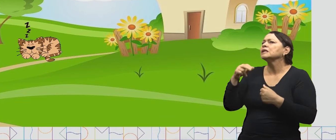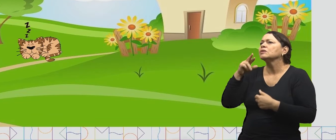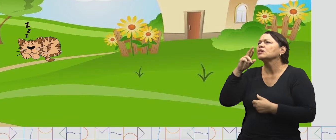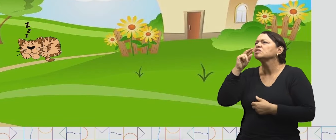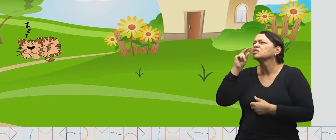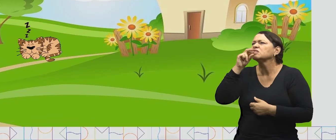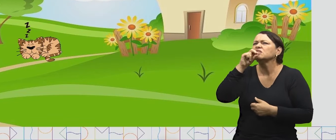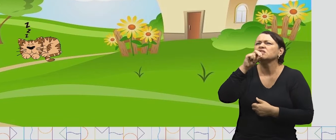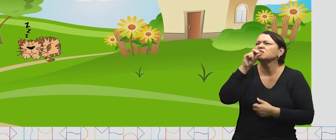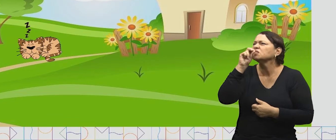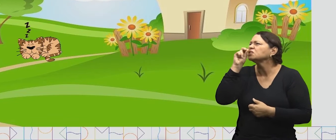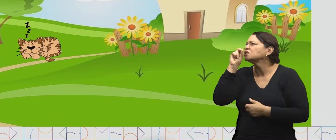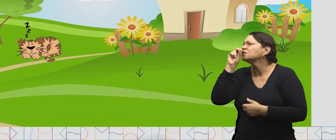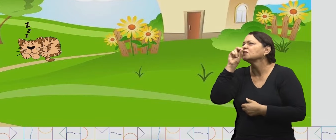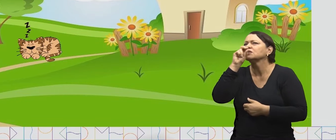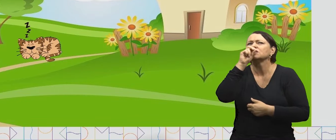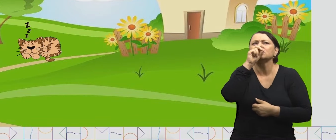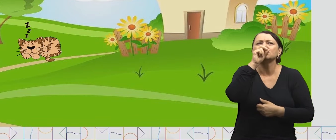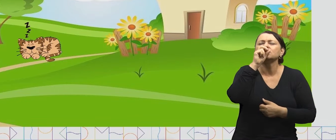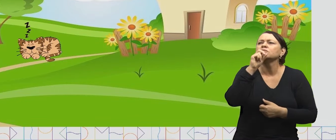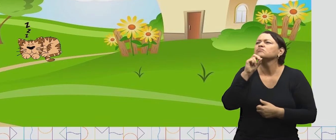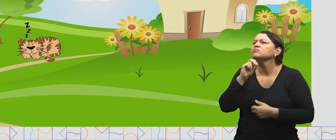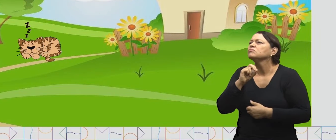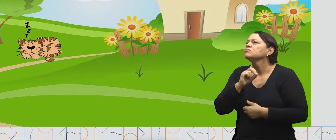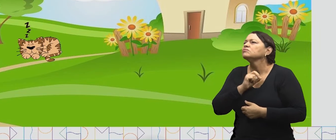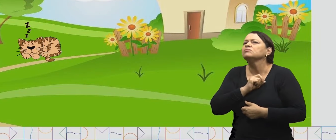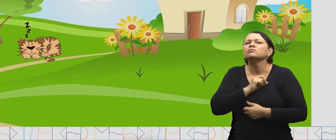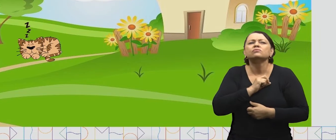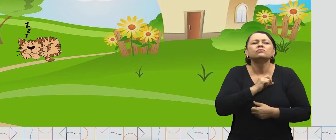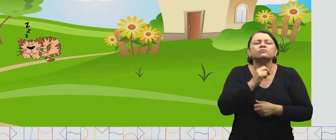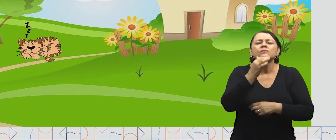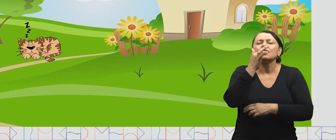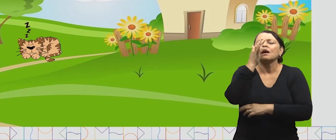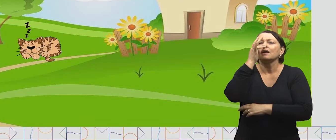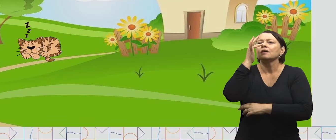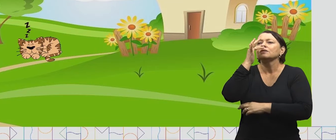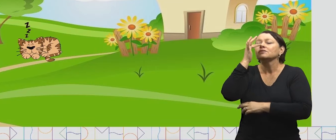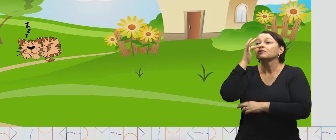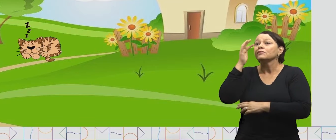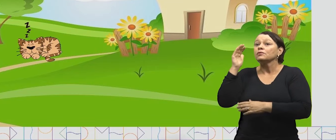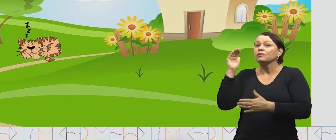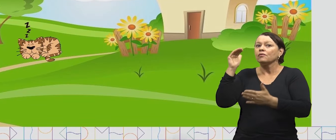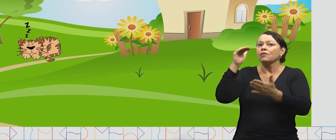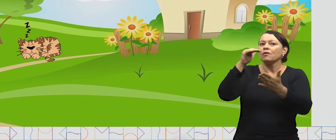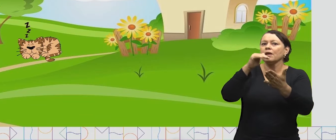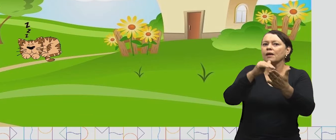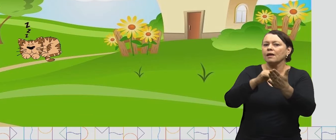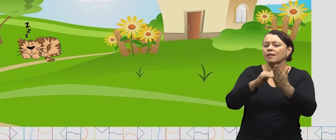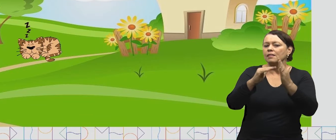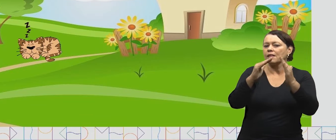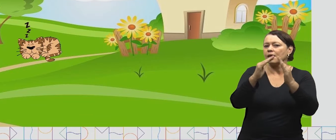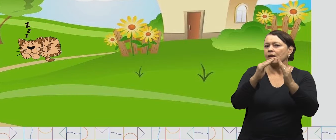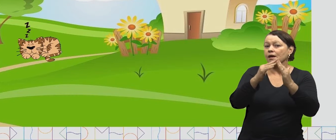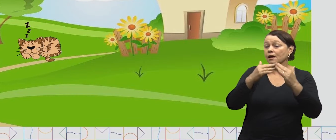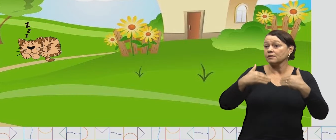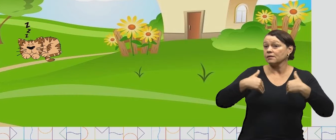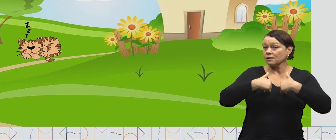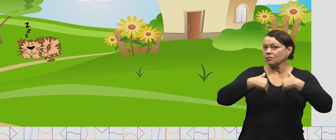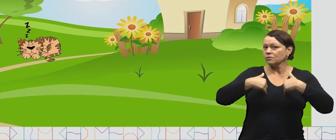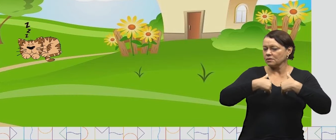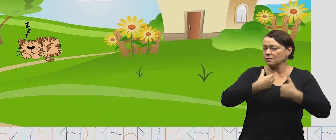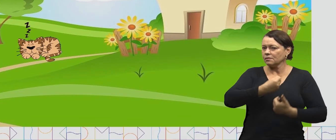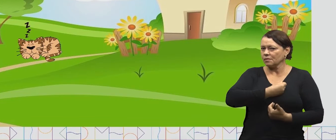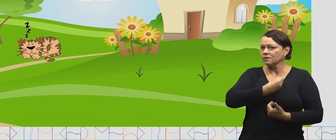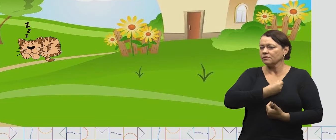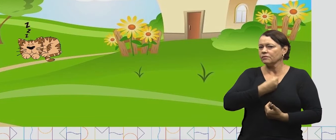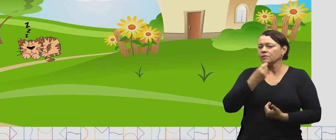tudo minuciosamente, farejou as flores do quintal e foi até o estábulo. Em seguida,